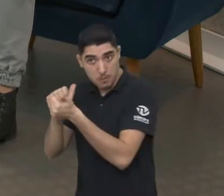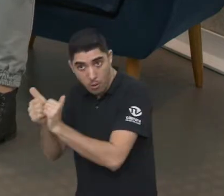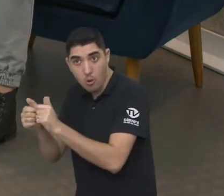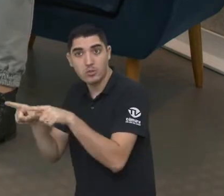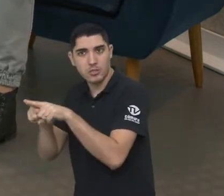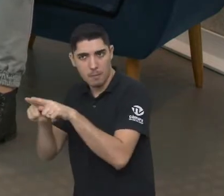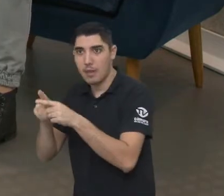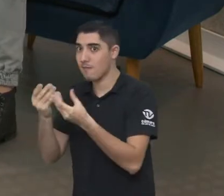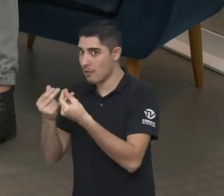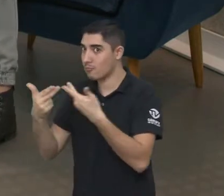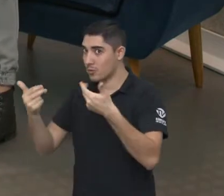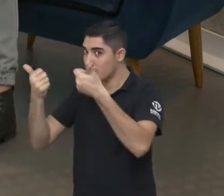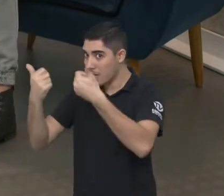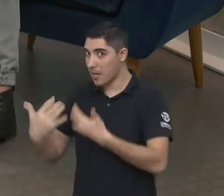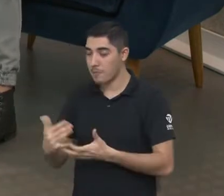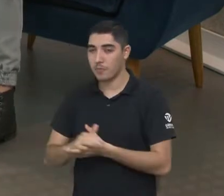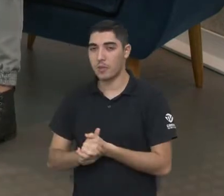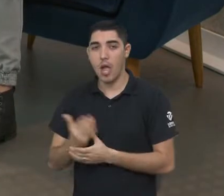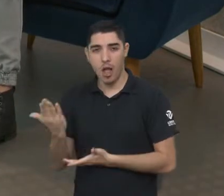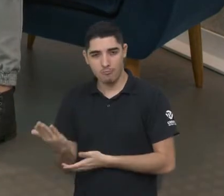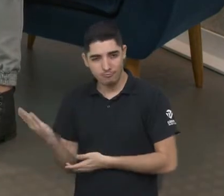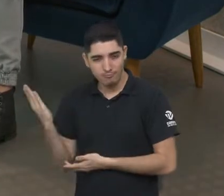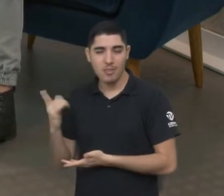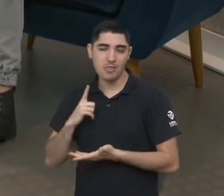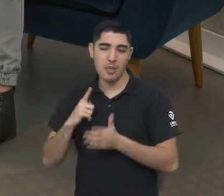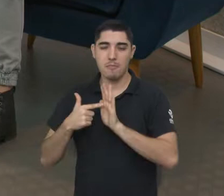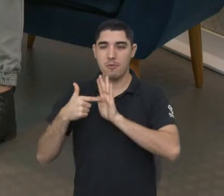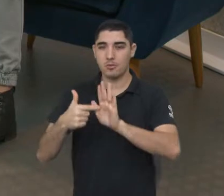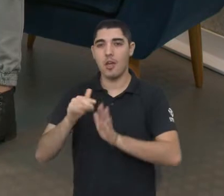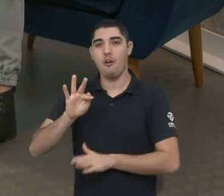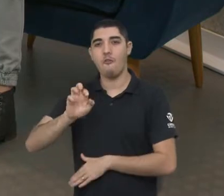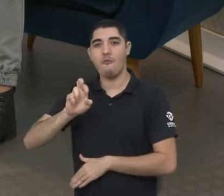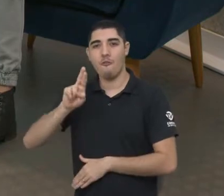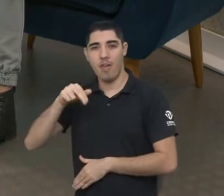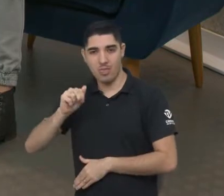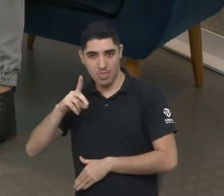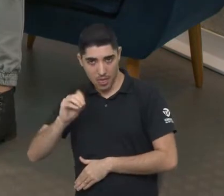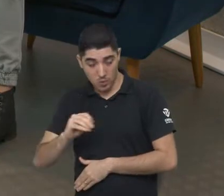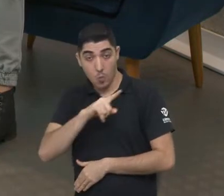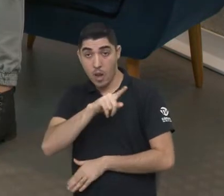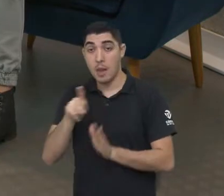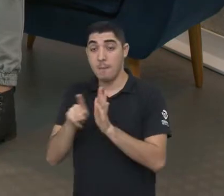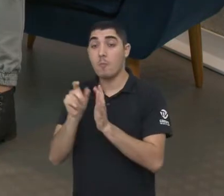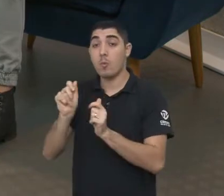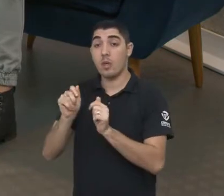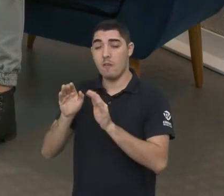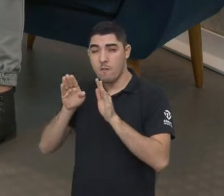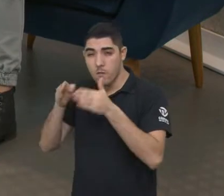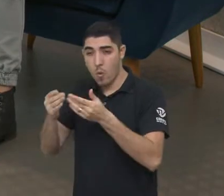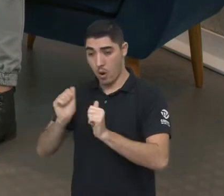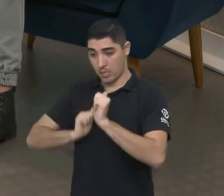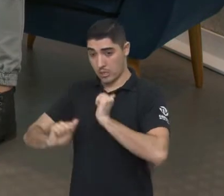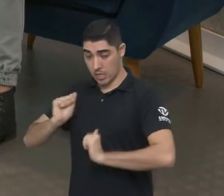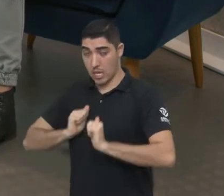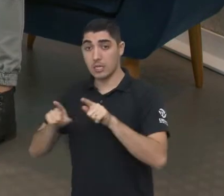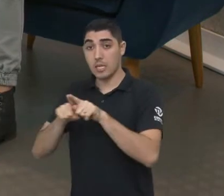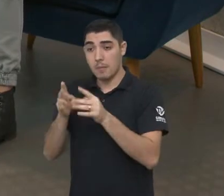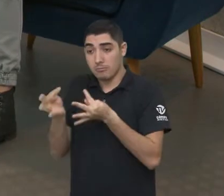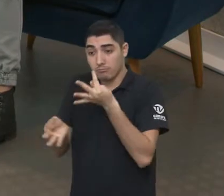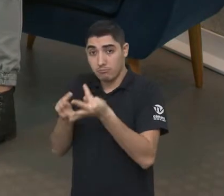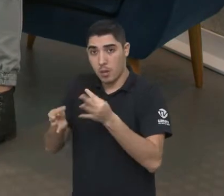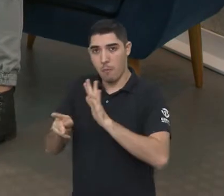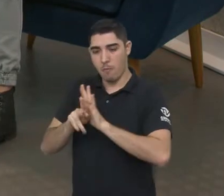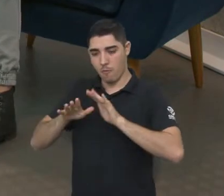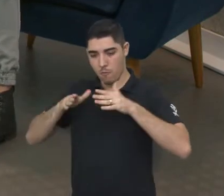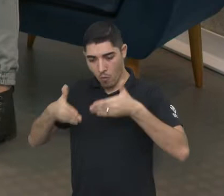esporte, a gente Em vai falar tudo. bastante sobre isso. Olha, gente, o Fernando que está aqui com a gente, ele é especialista no tratamento de ansiedade com especialização em